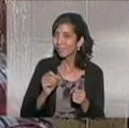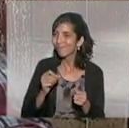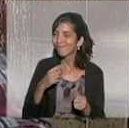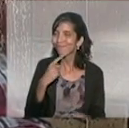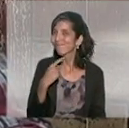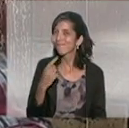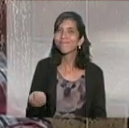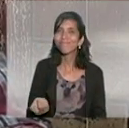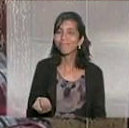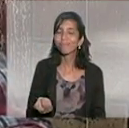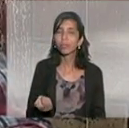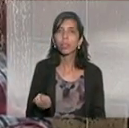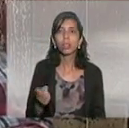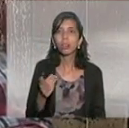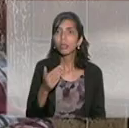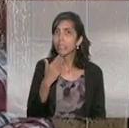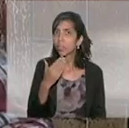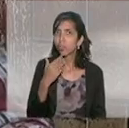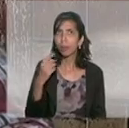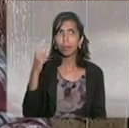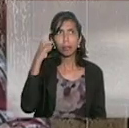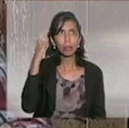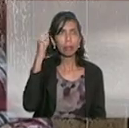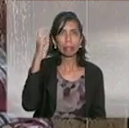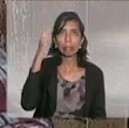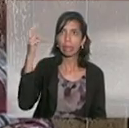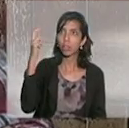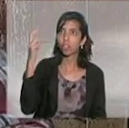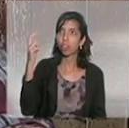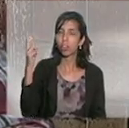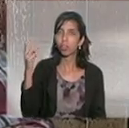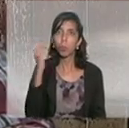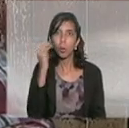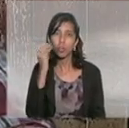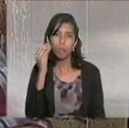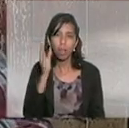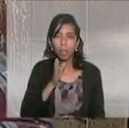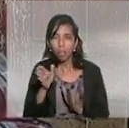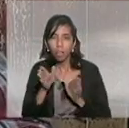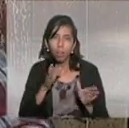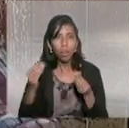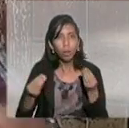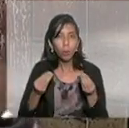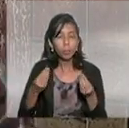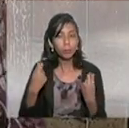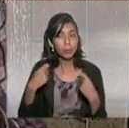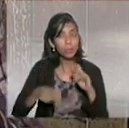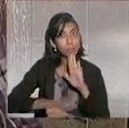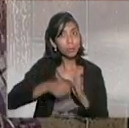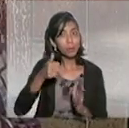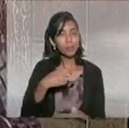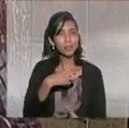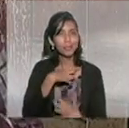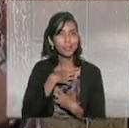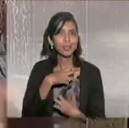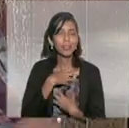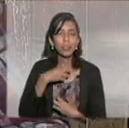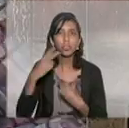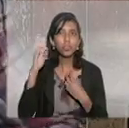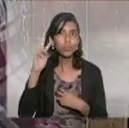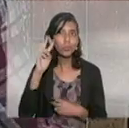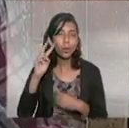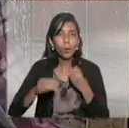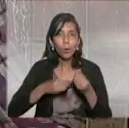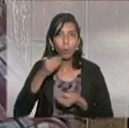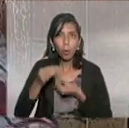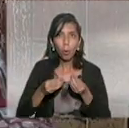porque senão eu não vou conseguir fazer. É? Porque não adianta o meu intelecto, ele não vai conseguir me indicar aquilo. Eu tenho que sentir aquela história primeiro. Eu